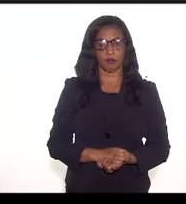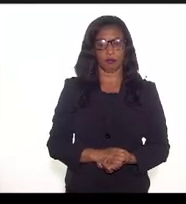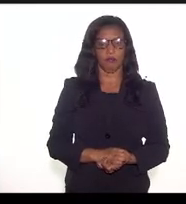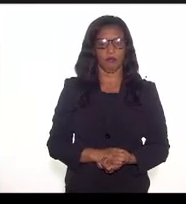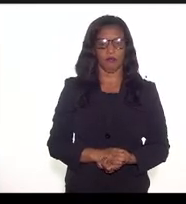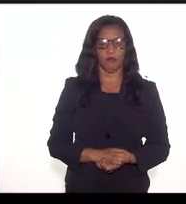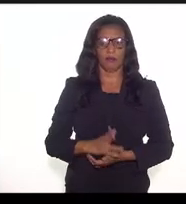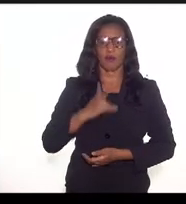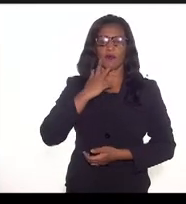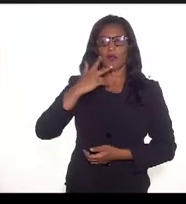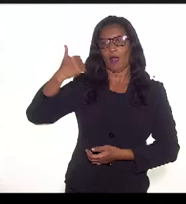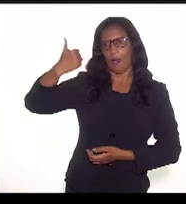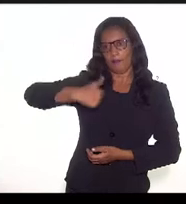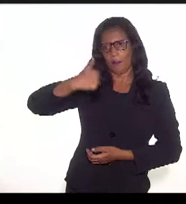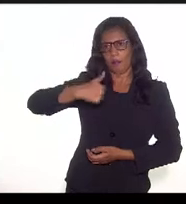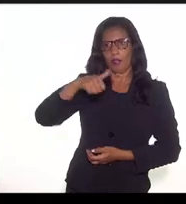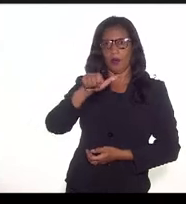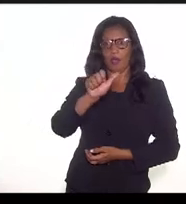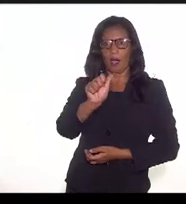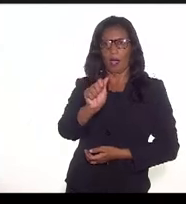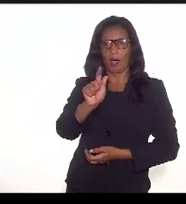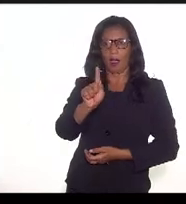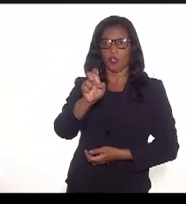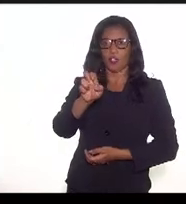Deixa eu voltar. Vou falar primeiro do AGRIU Investimento.